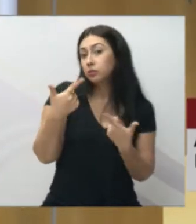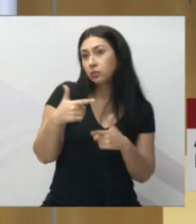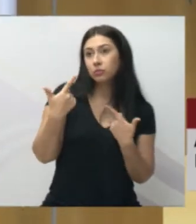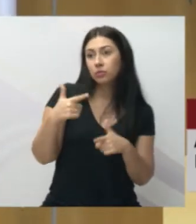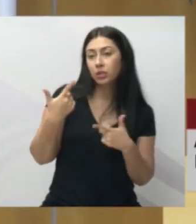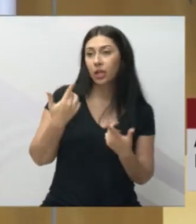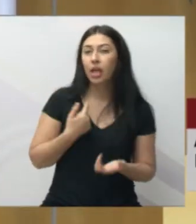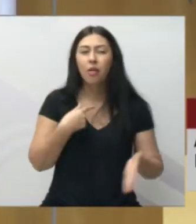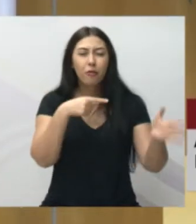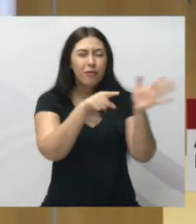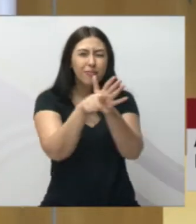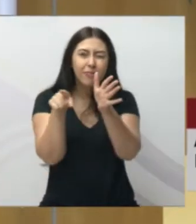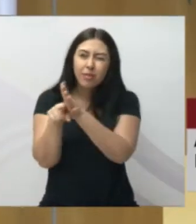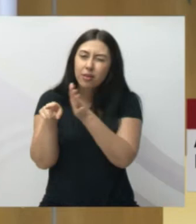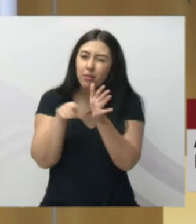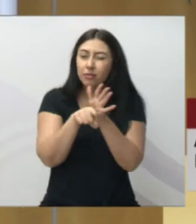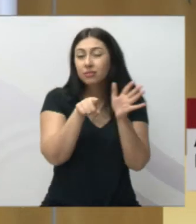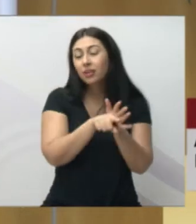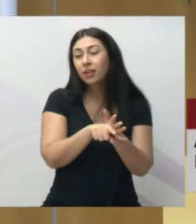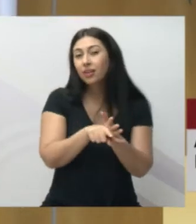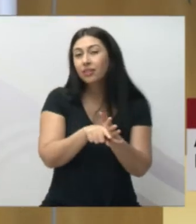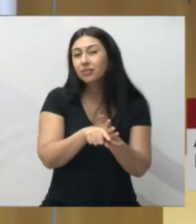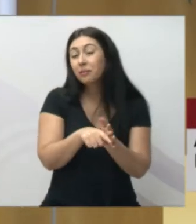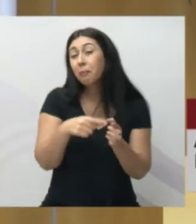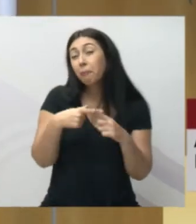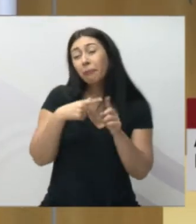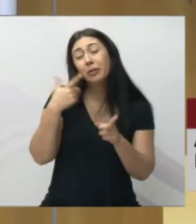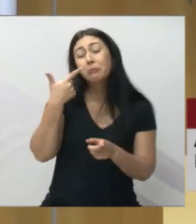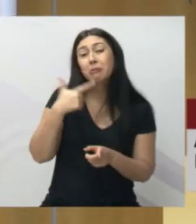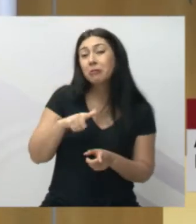mais antigo aí, mas não conseguimos chegar num acordo.